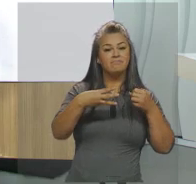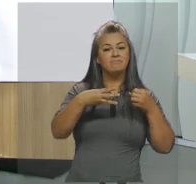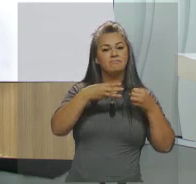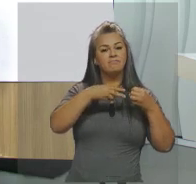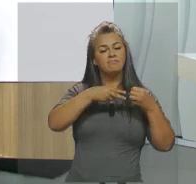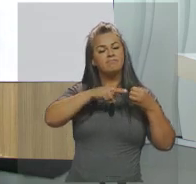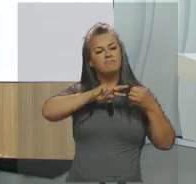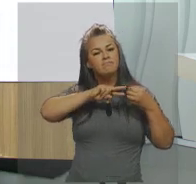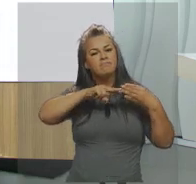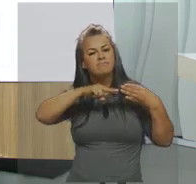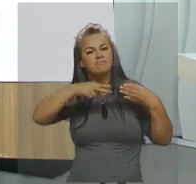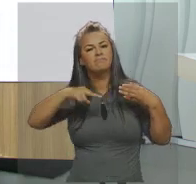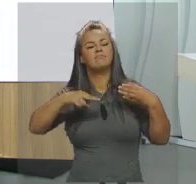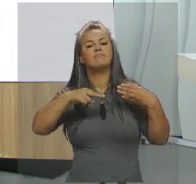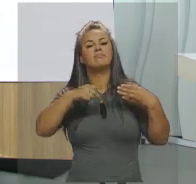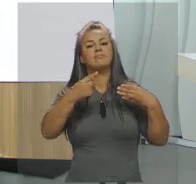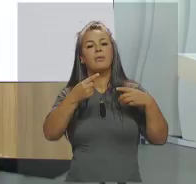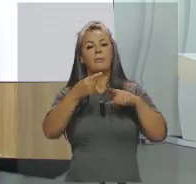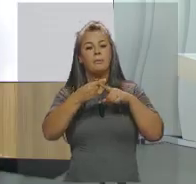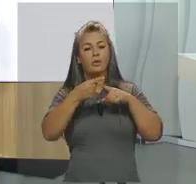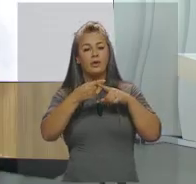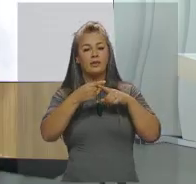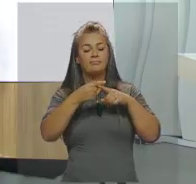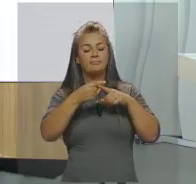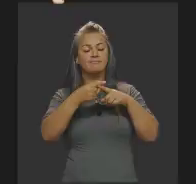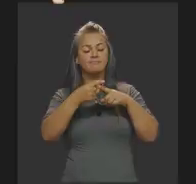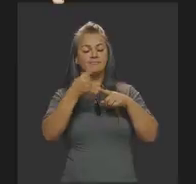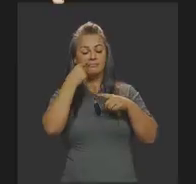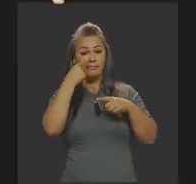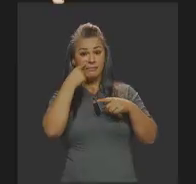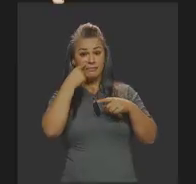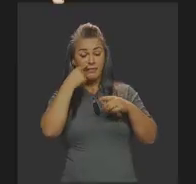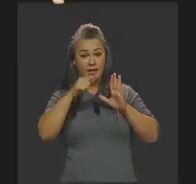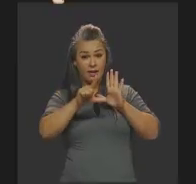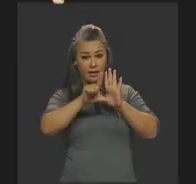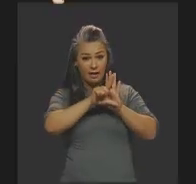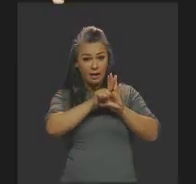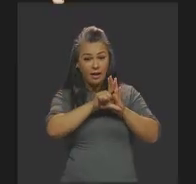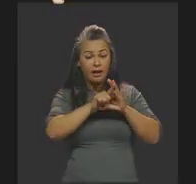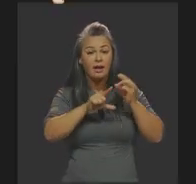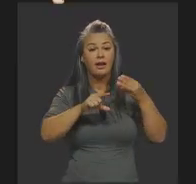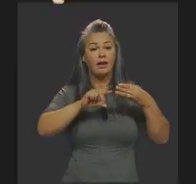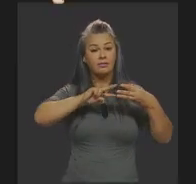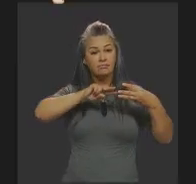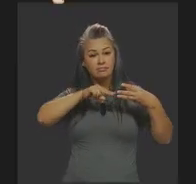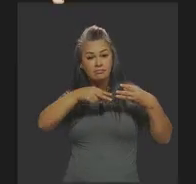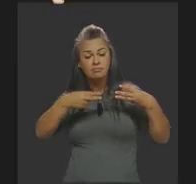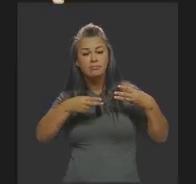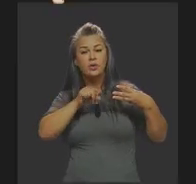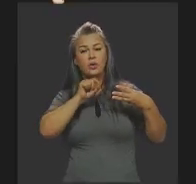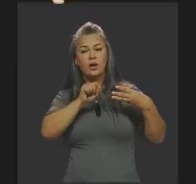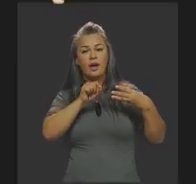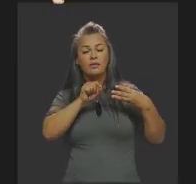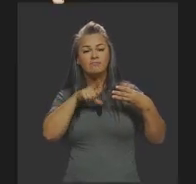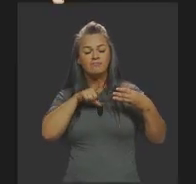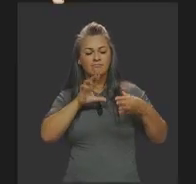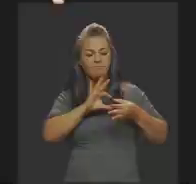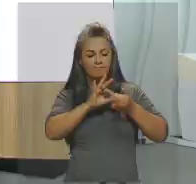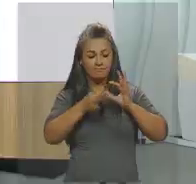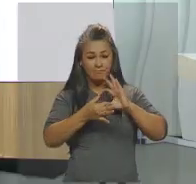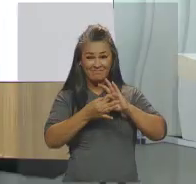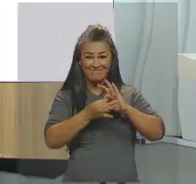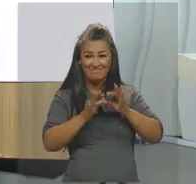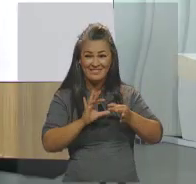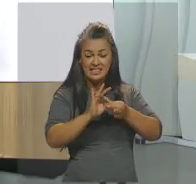quê? A segunda lei de Mendel, a segregação dos alelos ocorre de forma